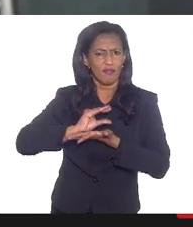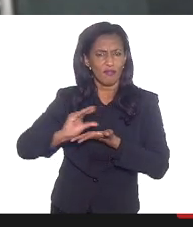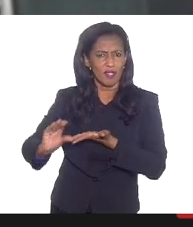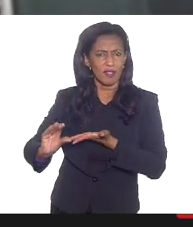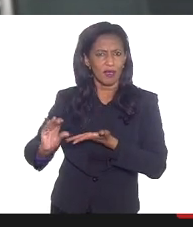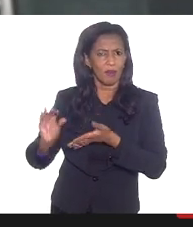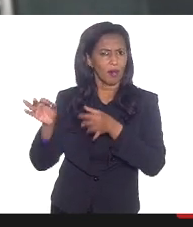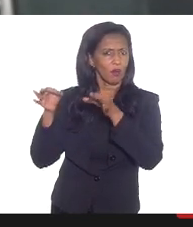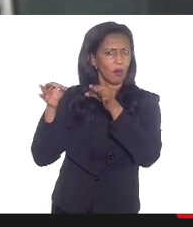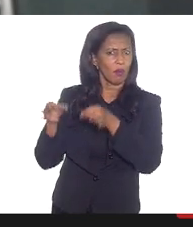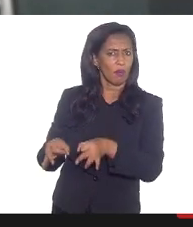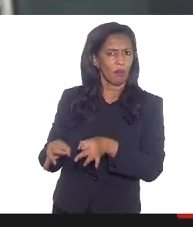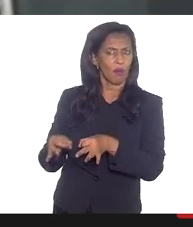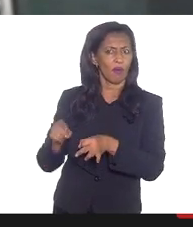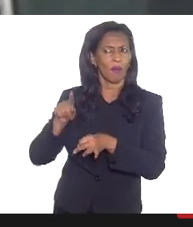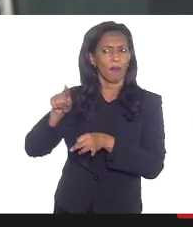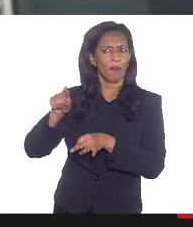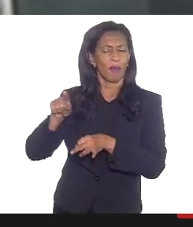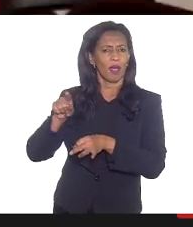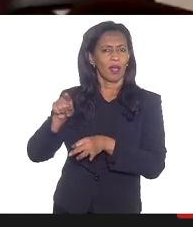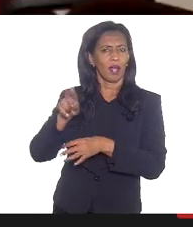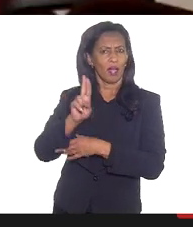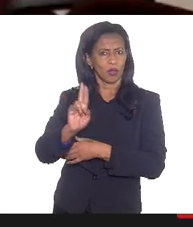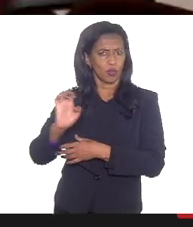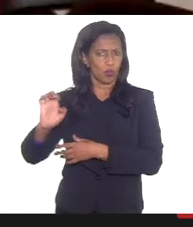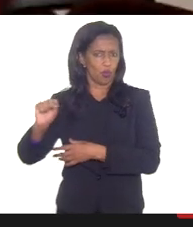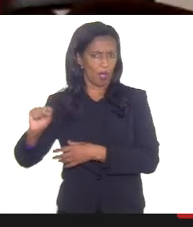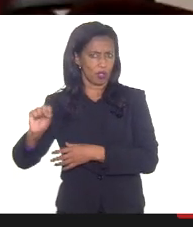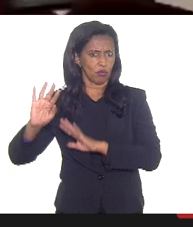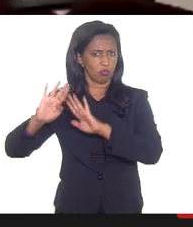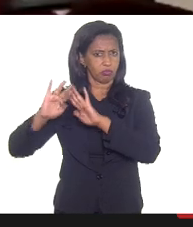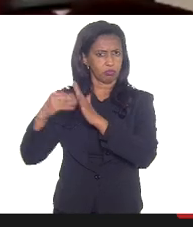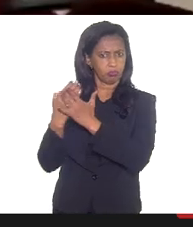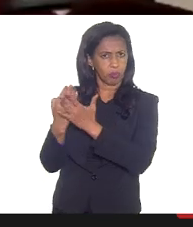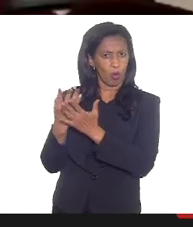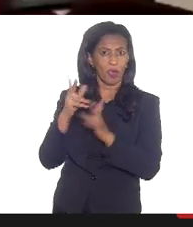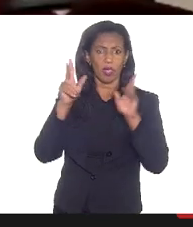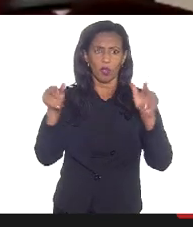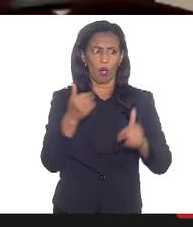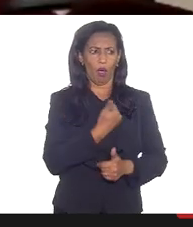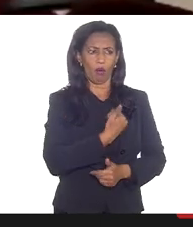adequado para esse novo ensino médio? Como o colega falou antes,